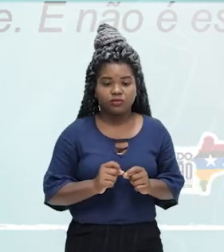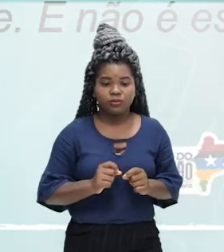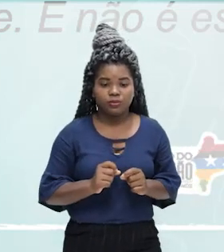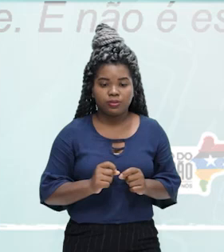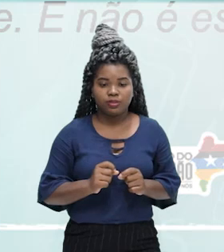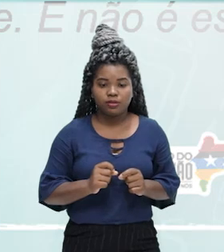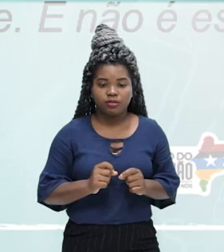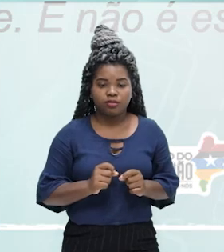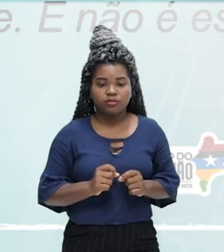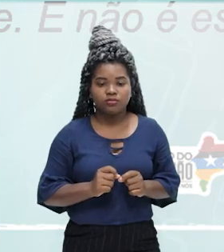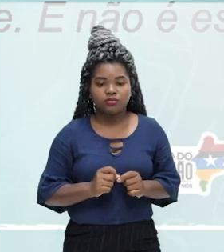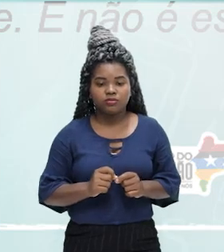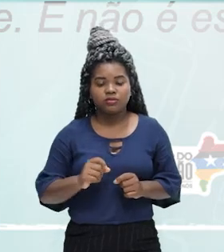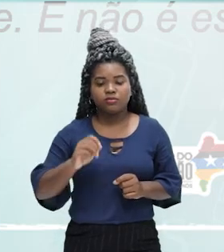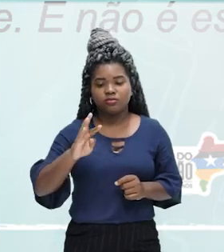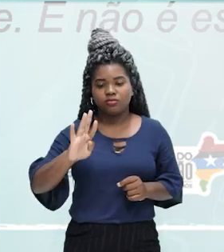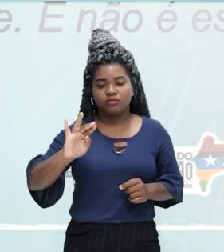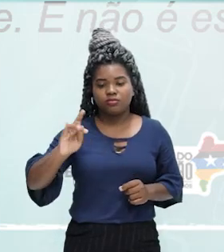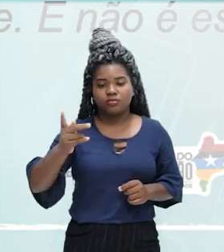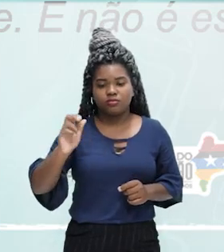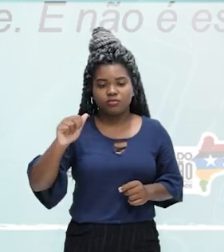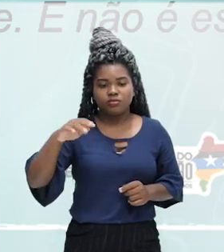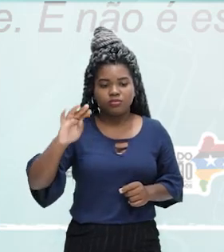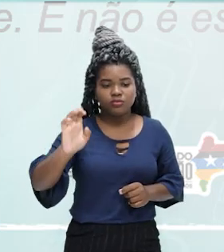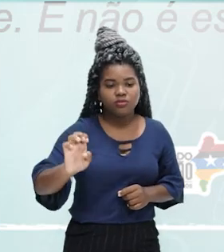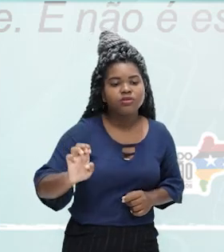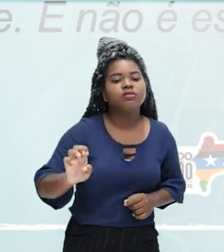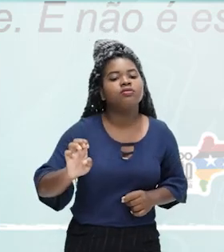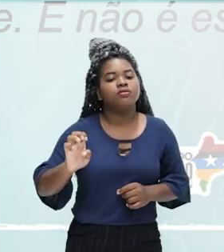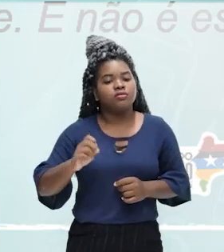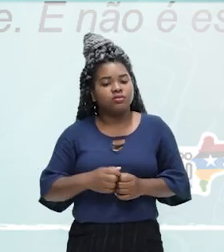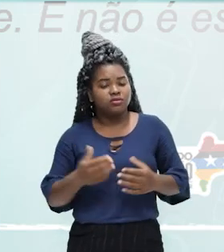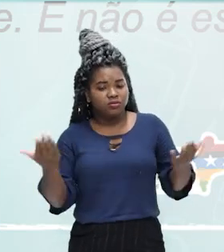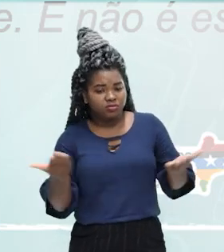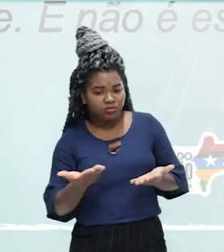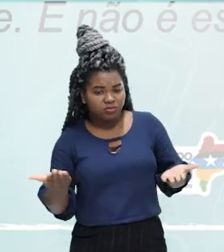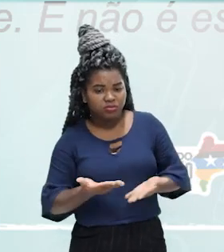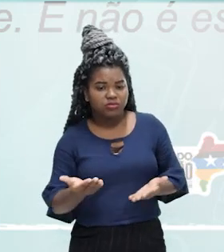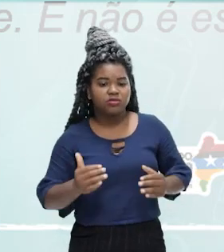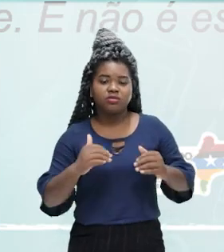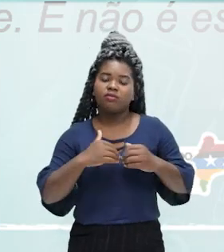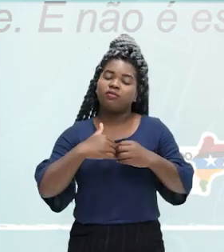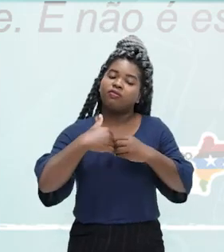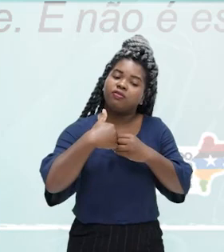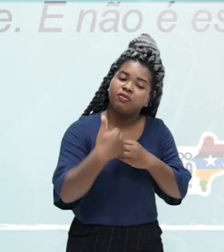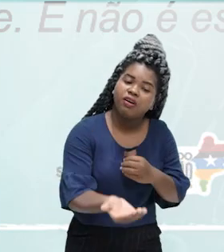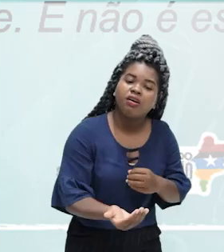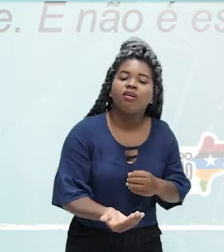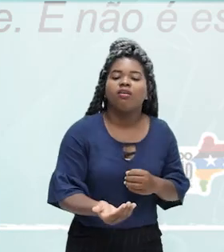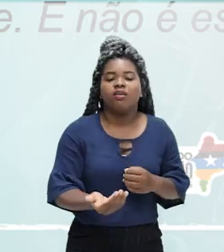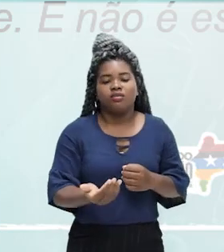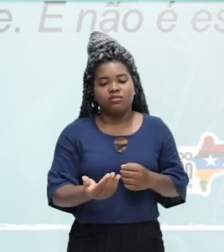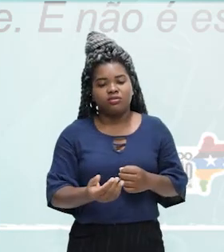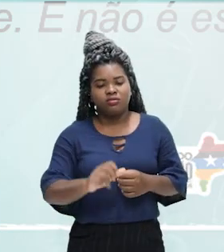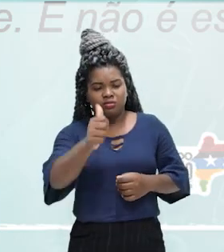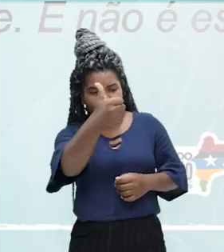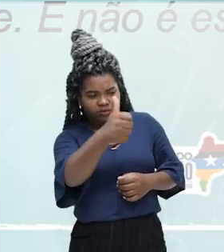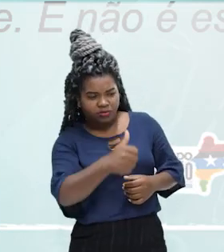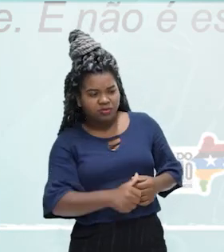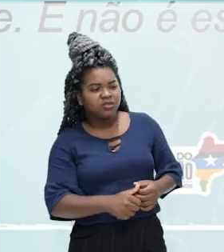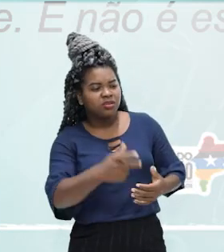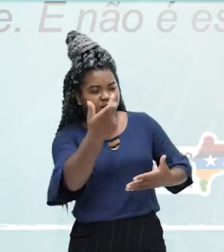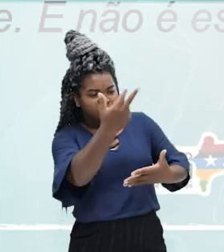na brilhante falange das reputações contemporâneas, é por isso que, estando de fora, posso como ninguém avaliar a figura,